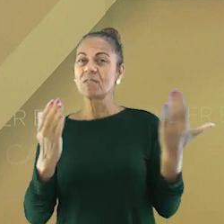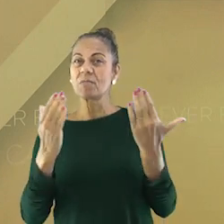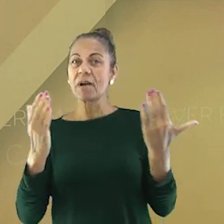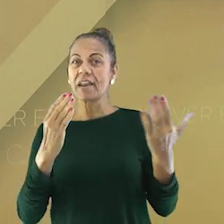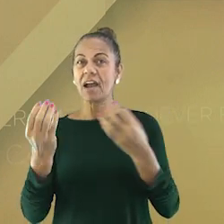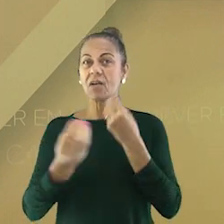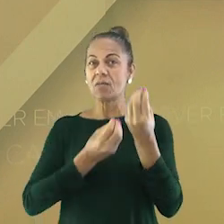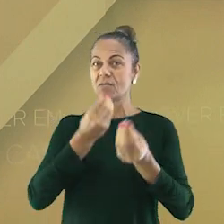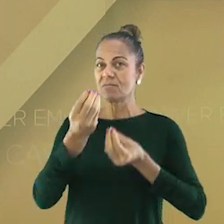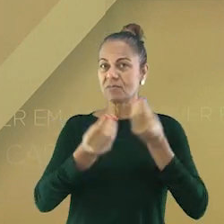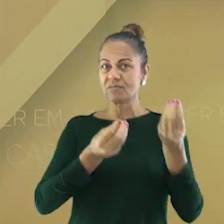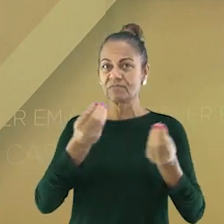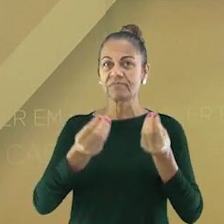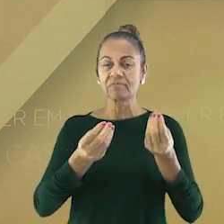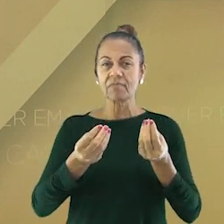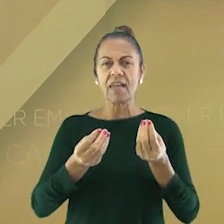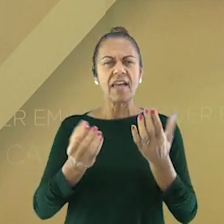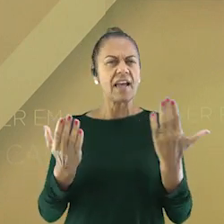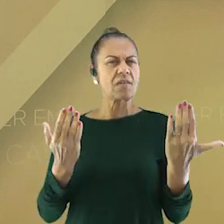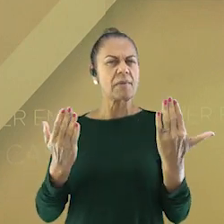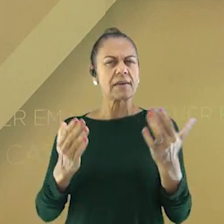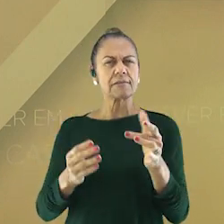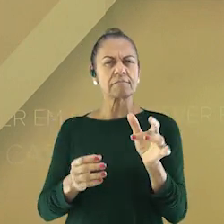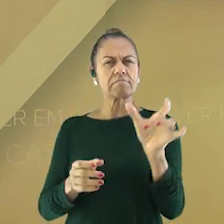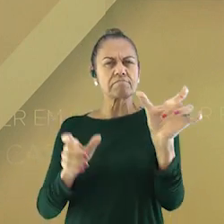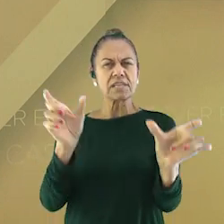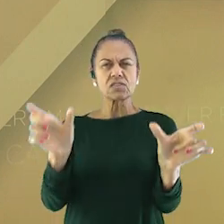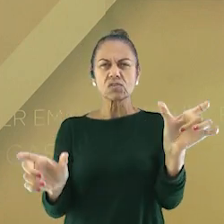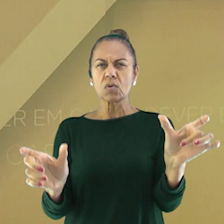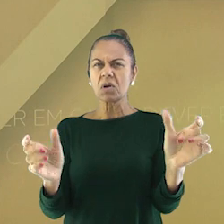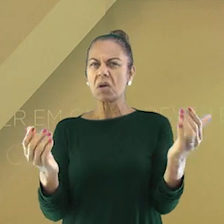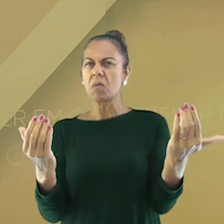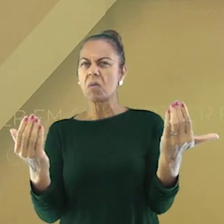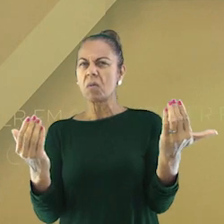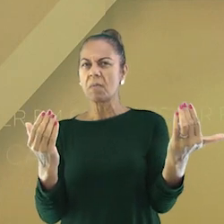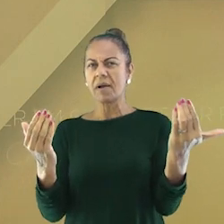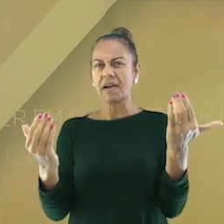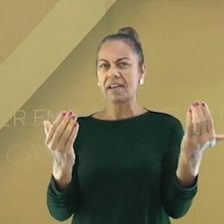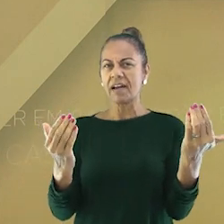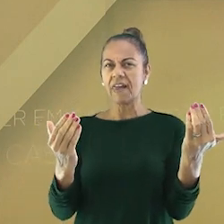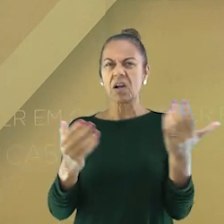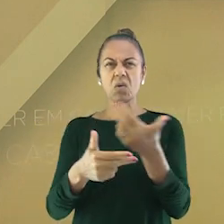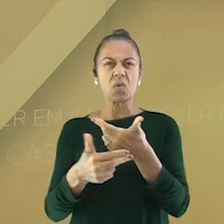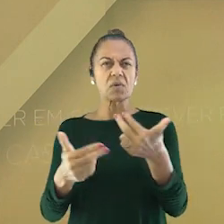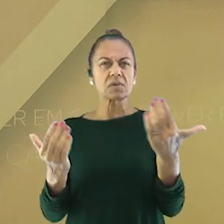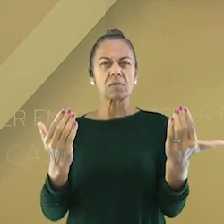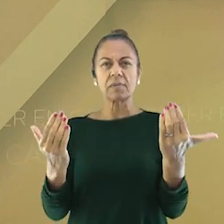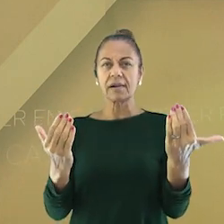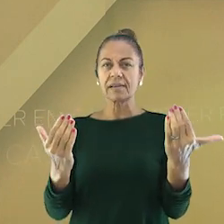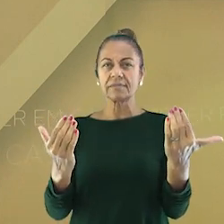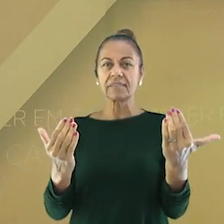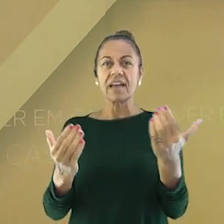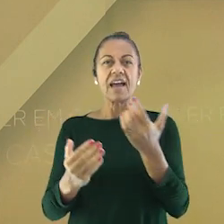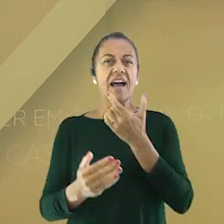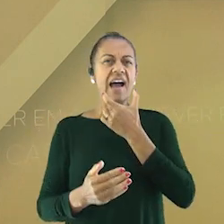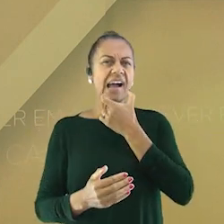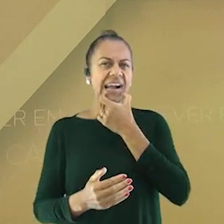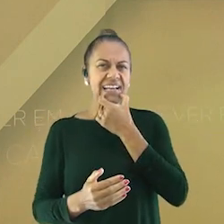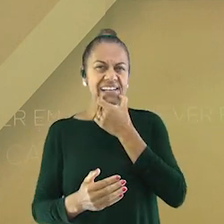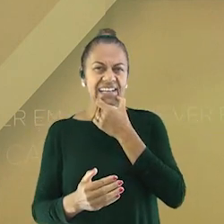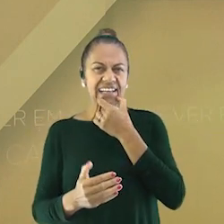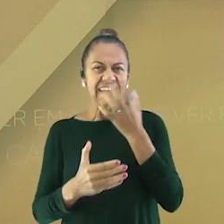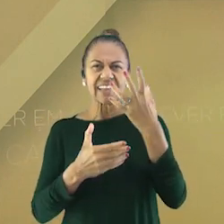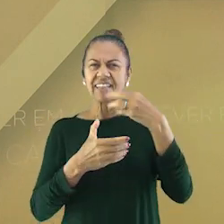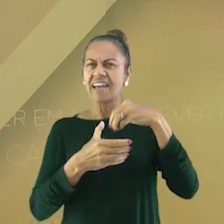fazemos comparações entre alguém ou alguma coisa? E como fazer isso na língua inglesa? Mas antes, tem informações